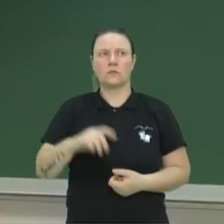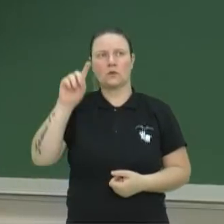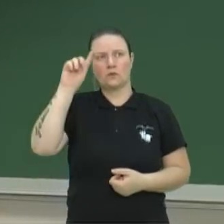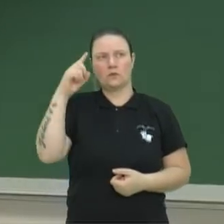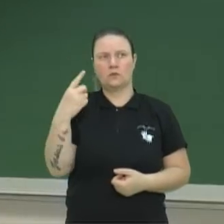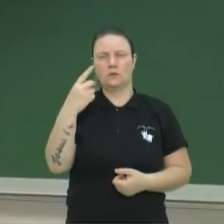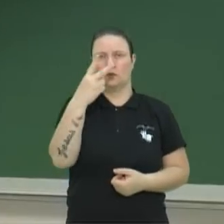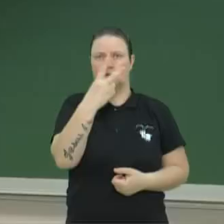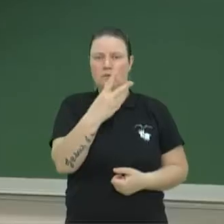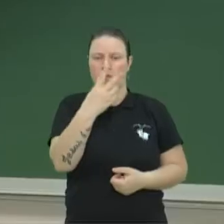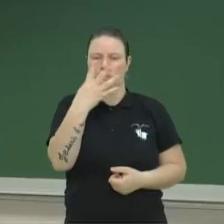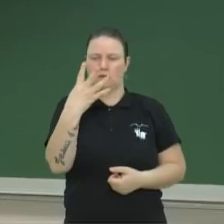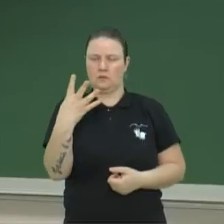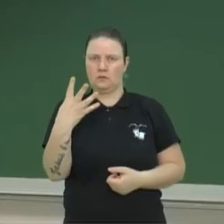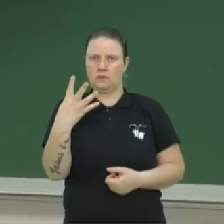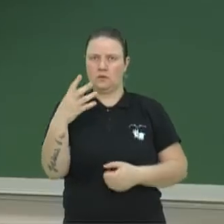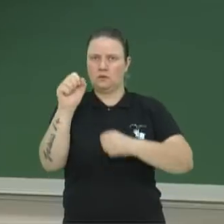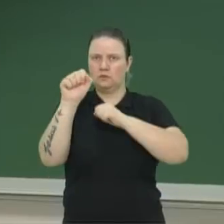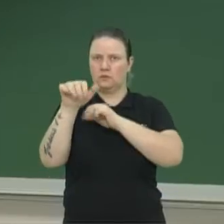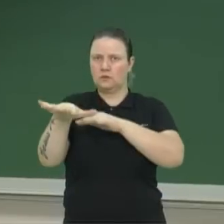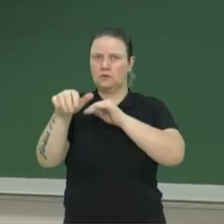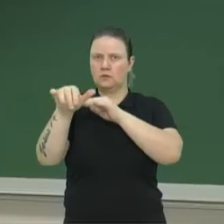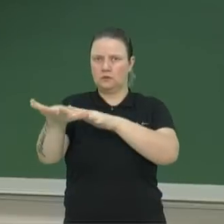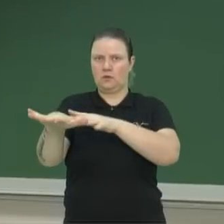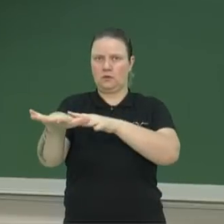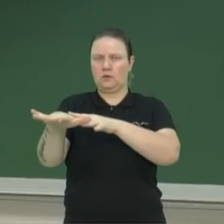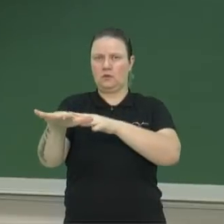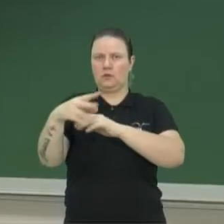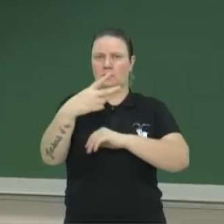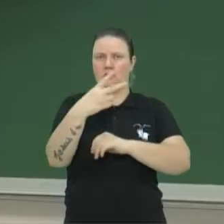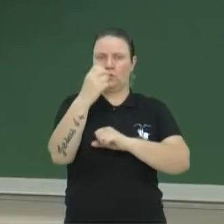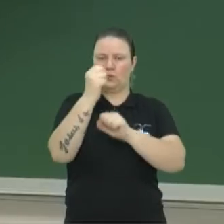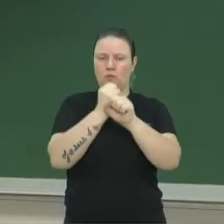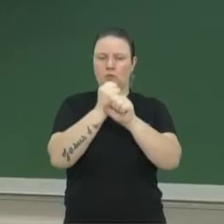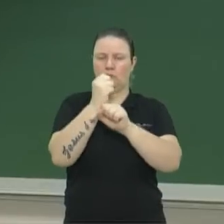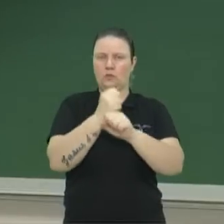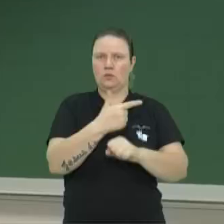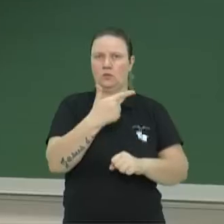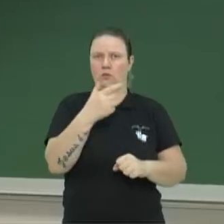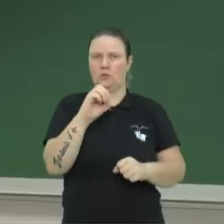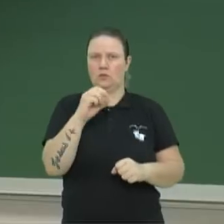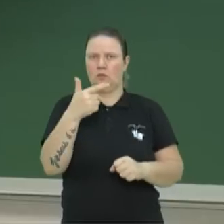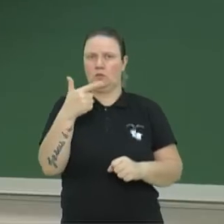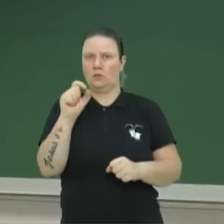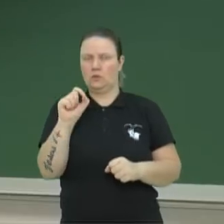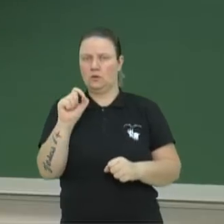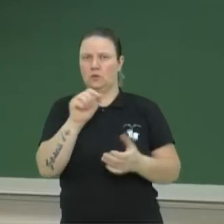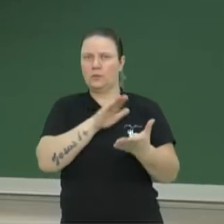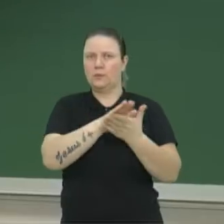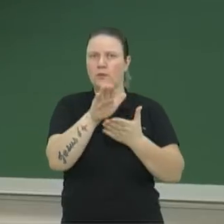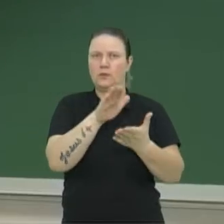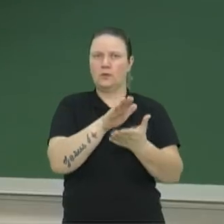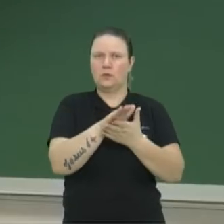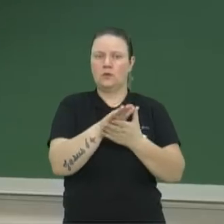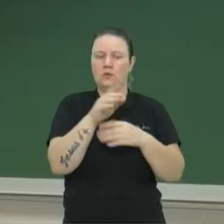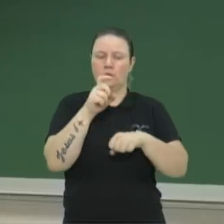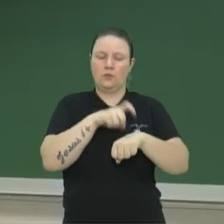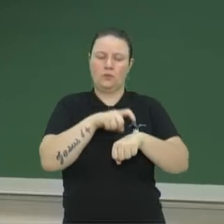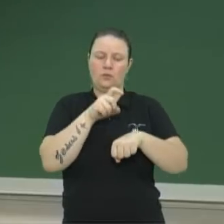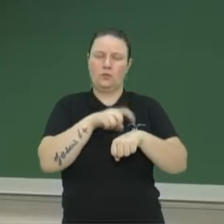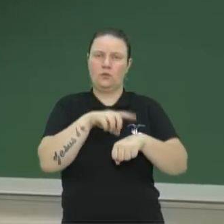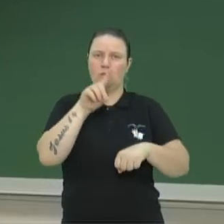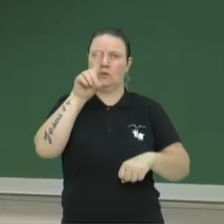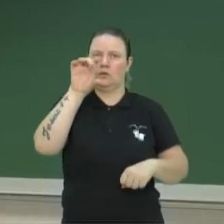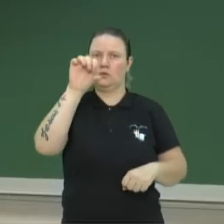dia 24 de setembro, então, de 2020. E ela foi publicada às 18